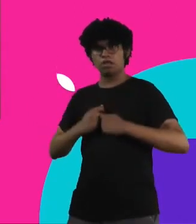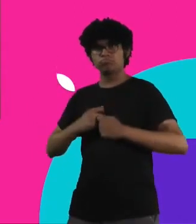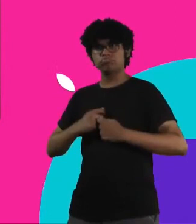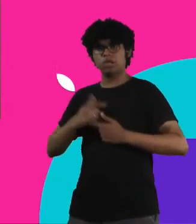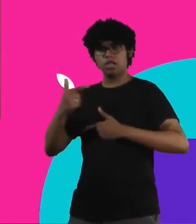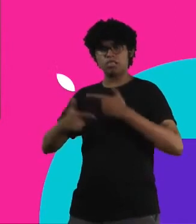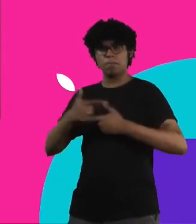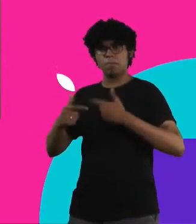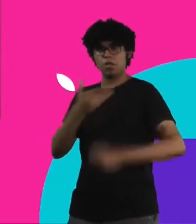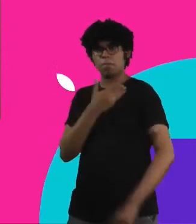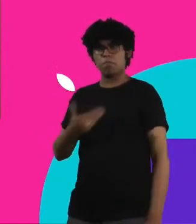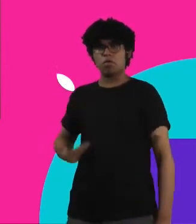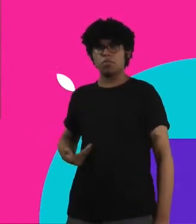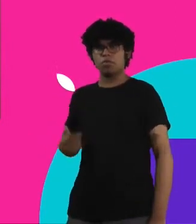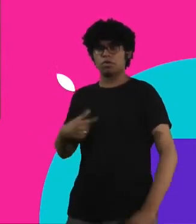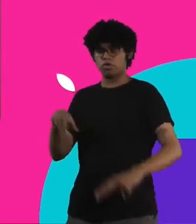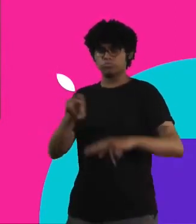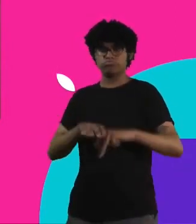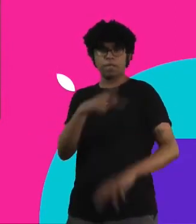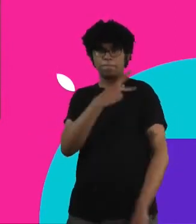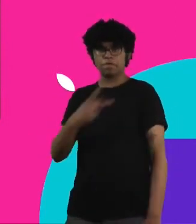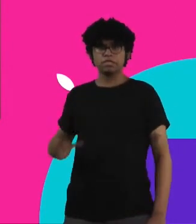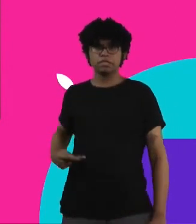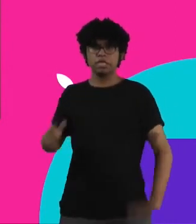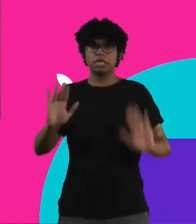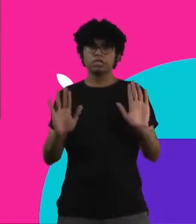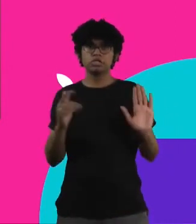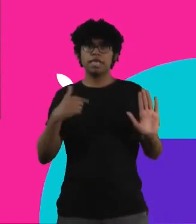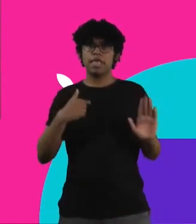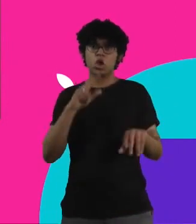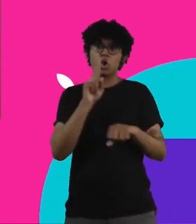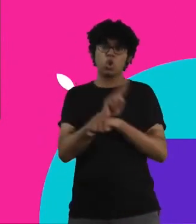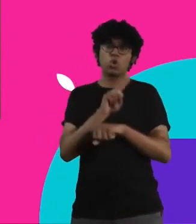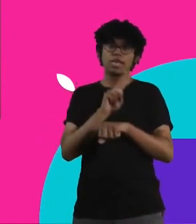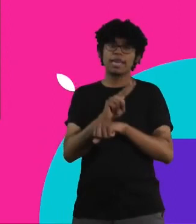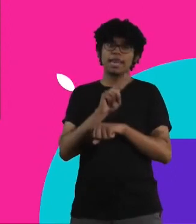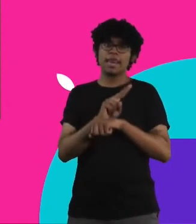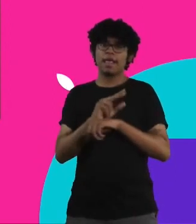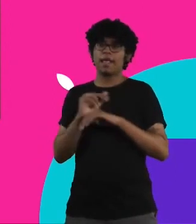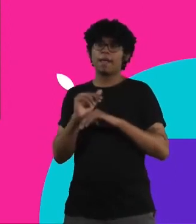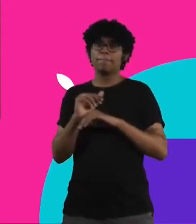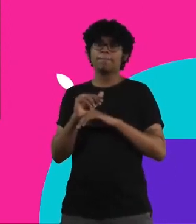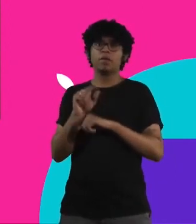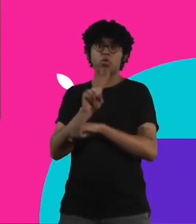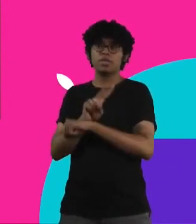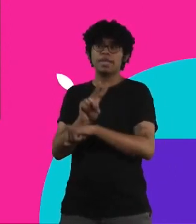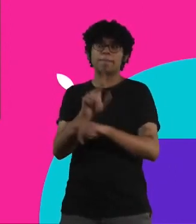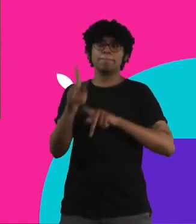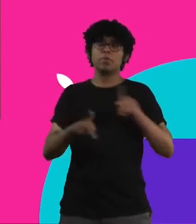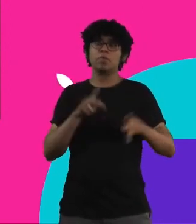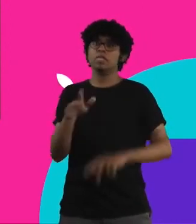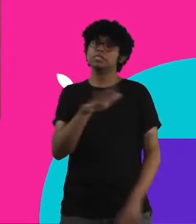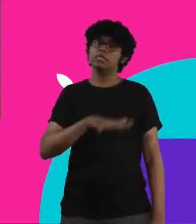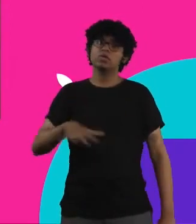me colocando naquela cadeira de presidente, que eu tenho que zelar pelo bem comum da população. Beleza. Então,